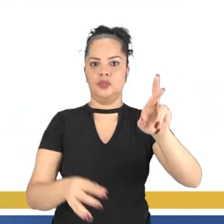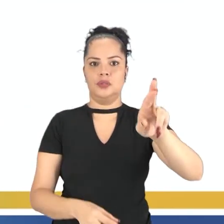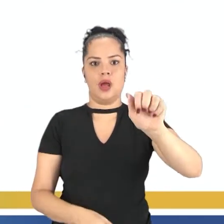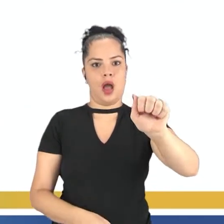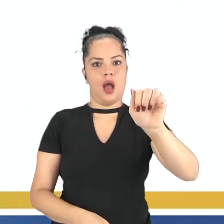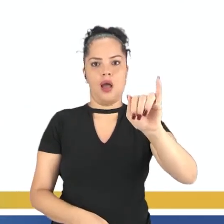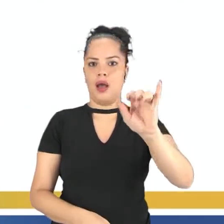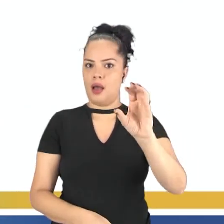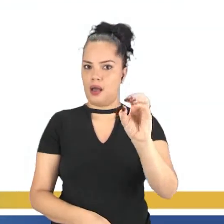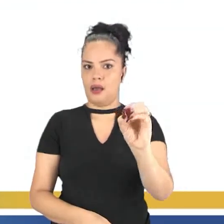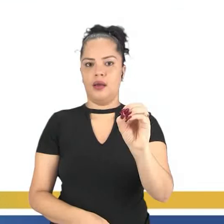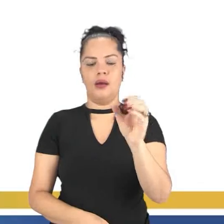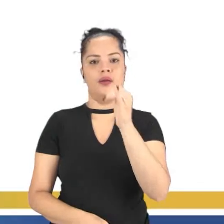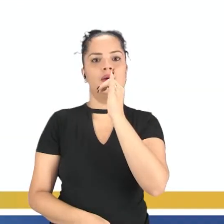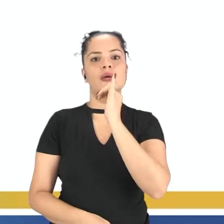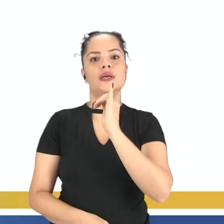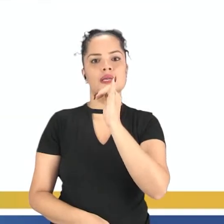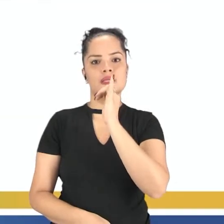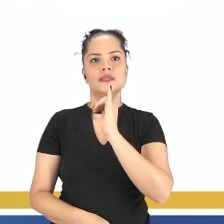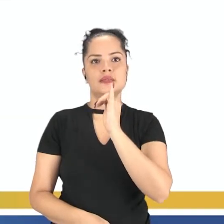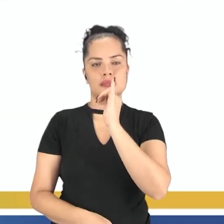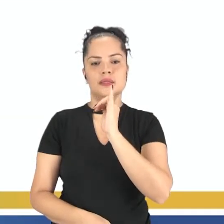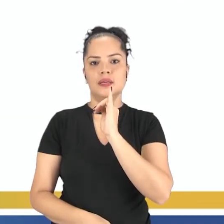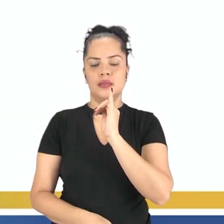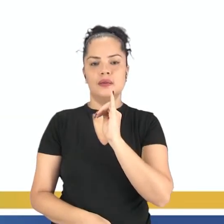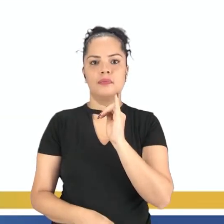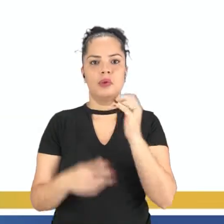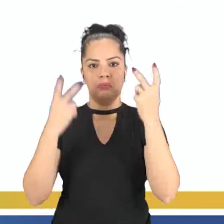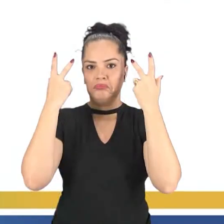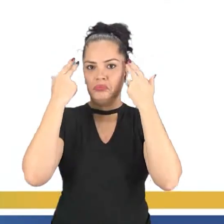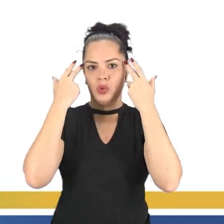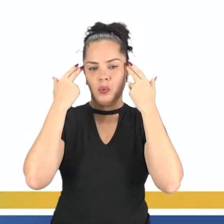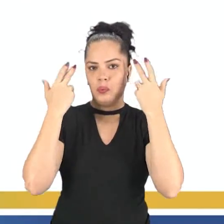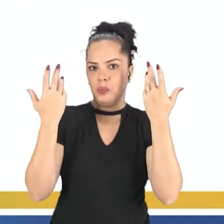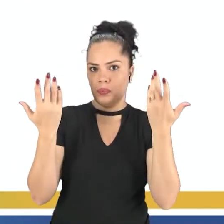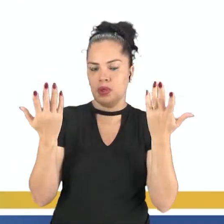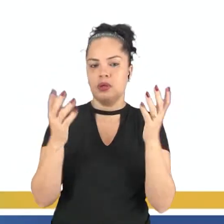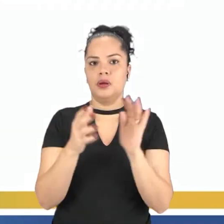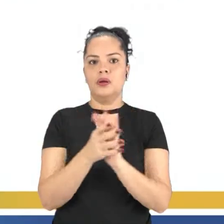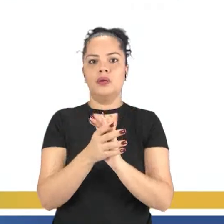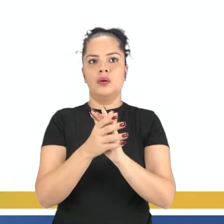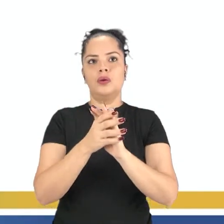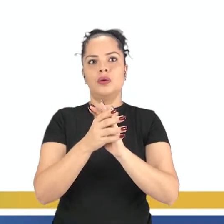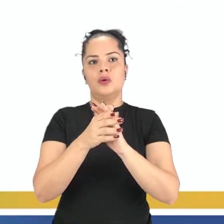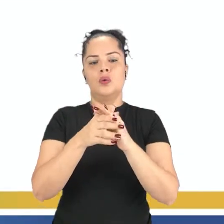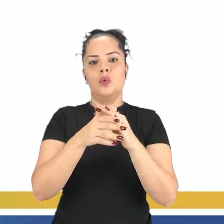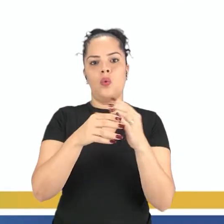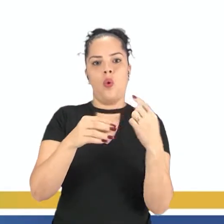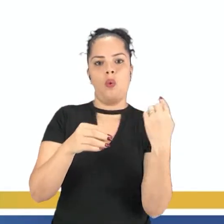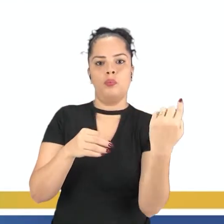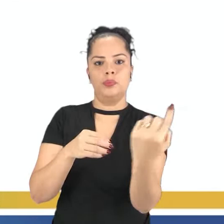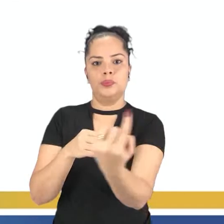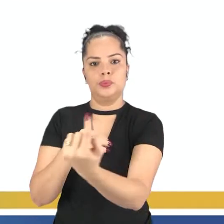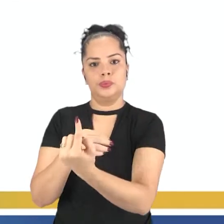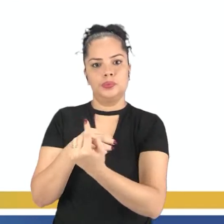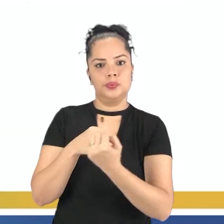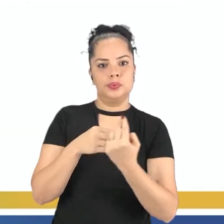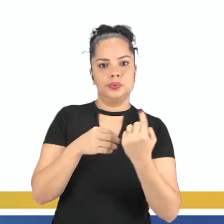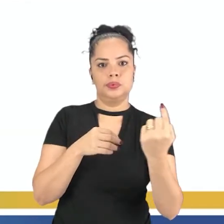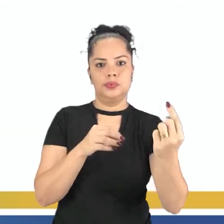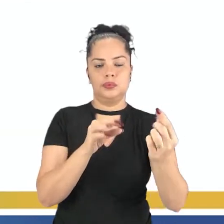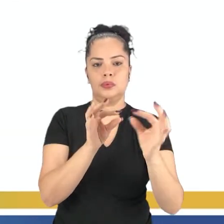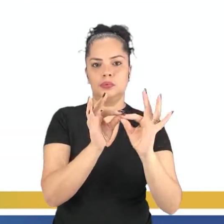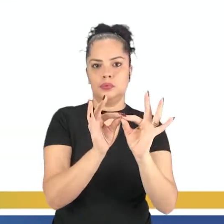exemplos de esfera, gente, ó. O exemplo clássico, né? Você tem a superfície esférica, que são os pontos que estão a uma